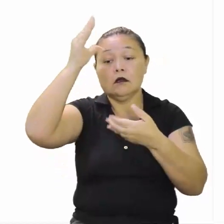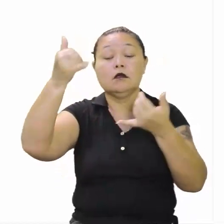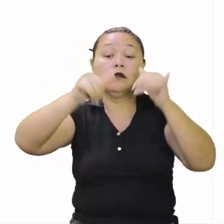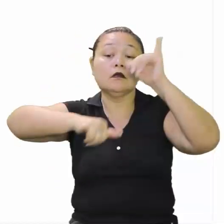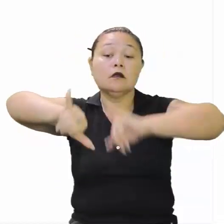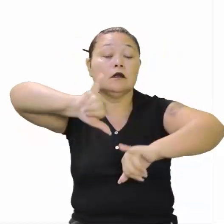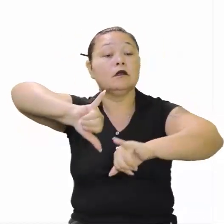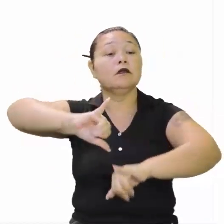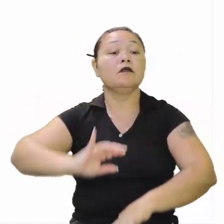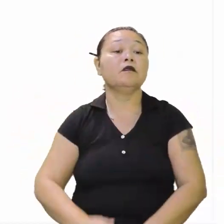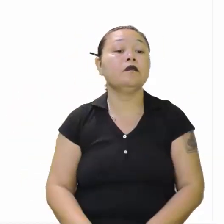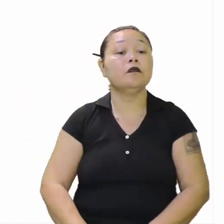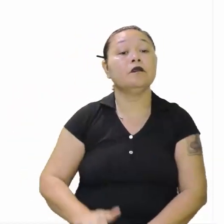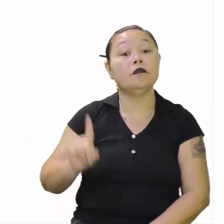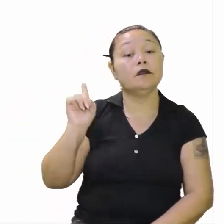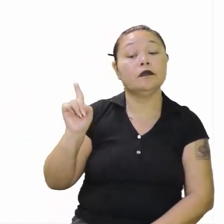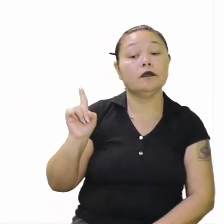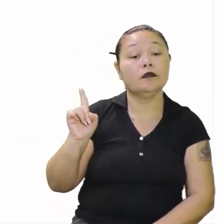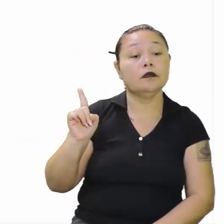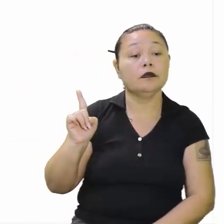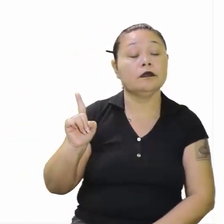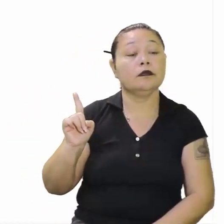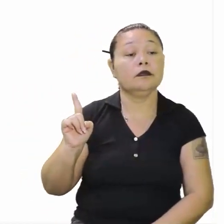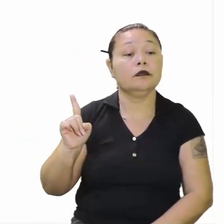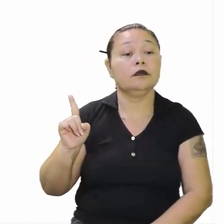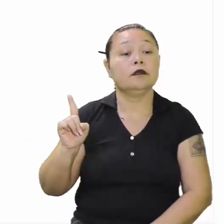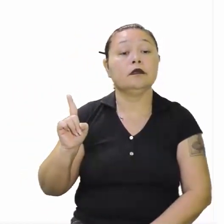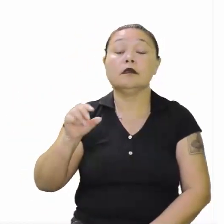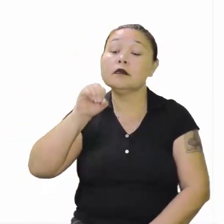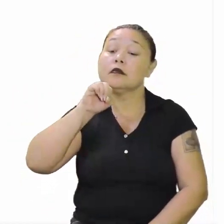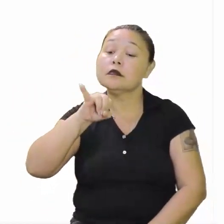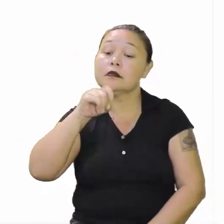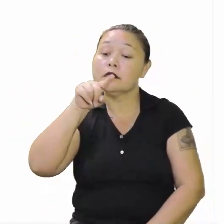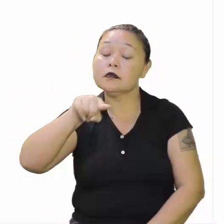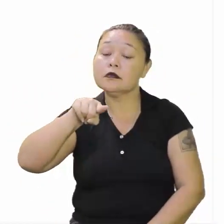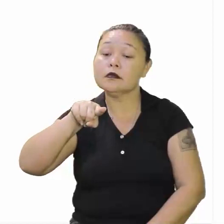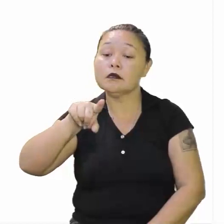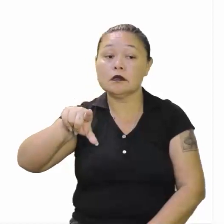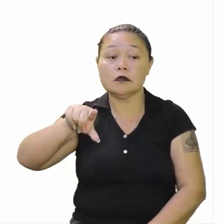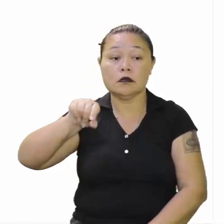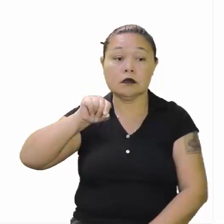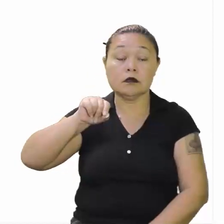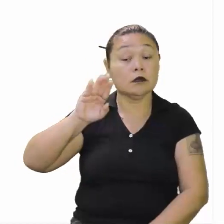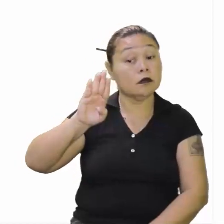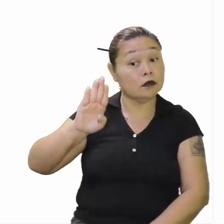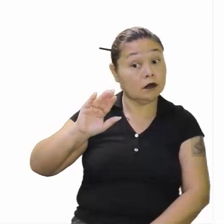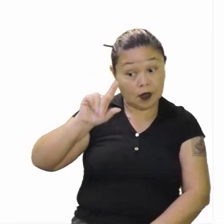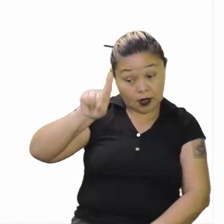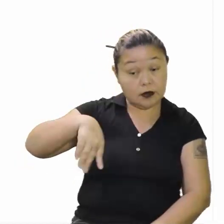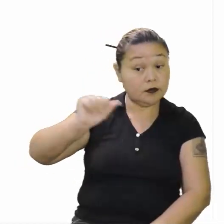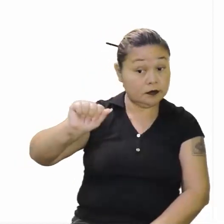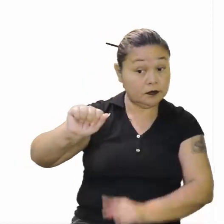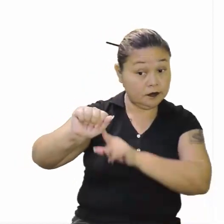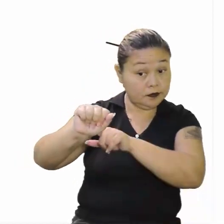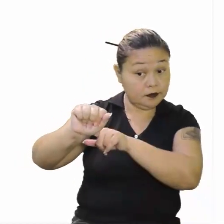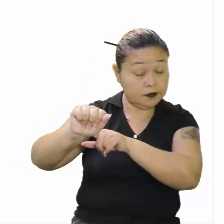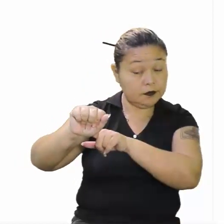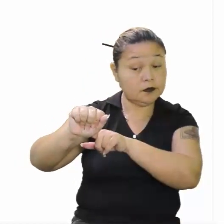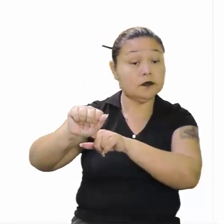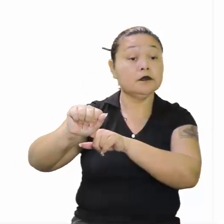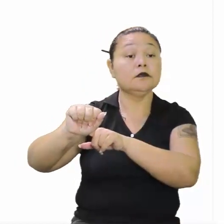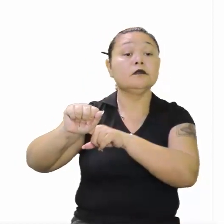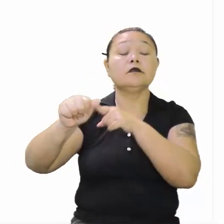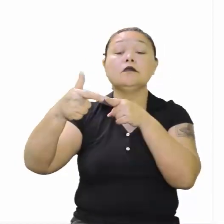tá bom? Olha só, se você assinalou a letra A, é porque os